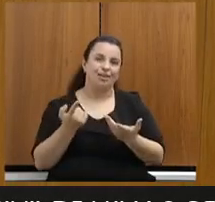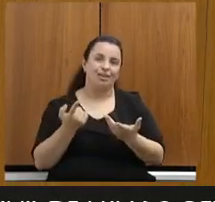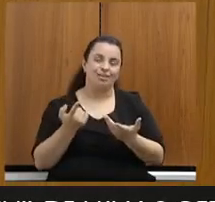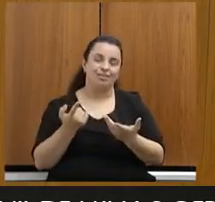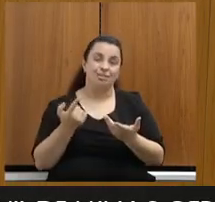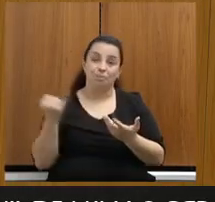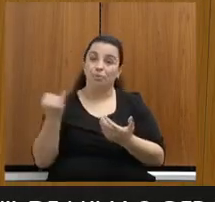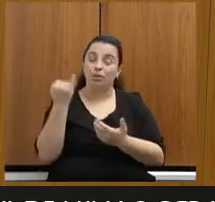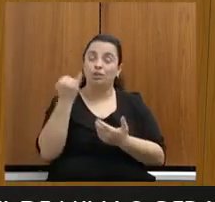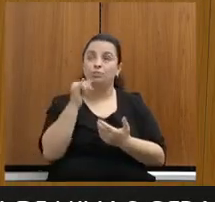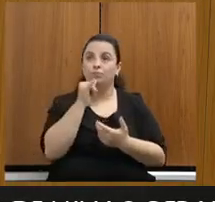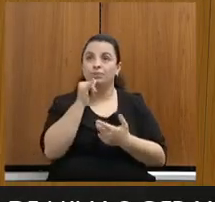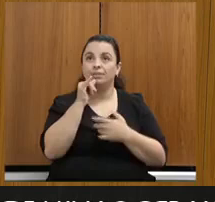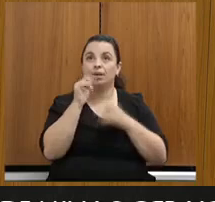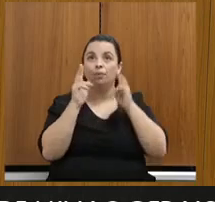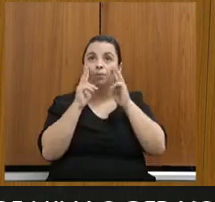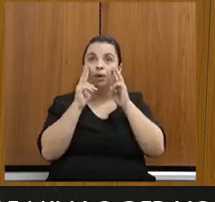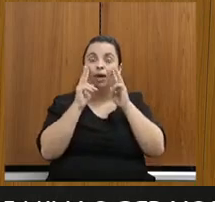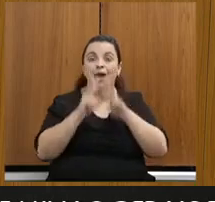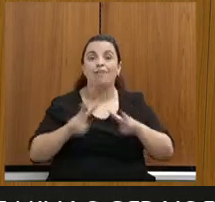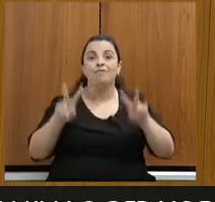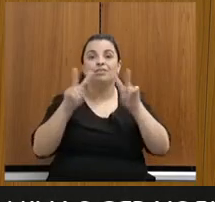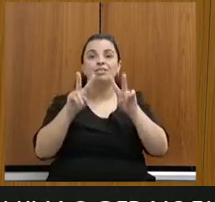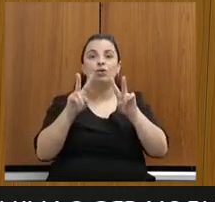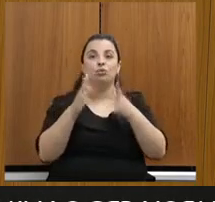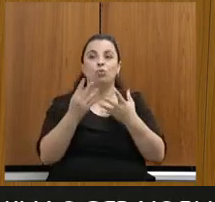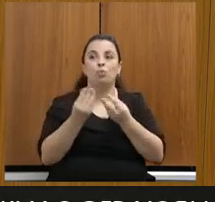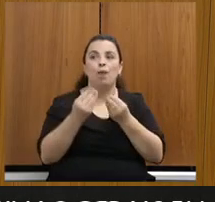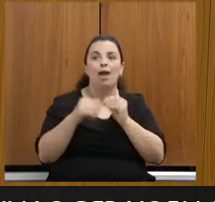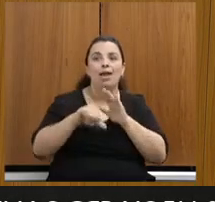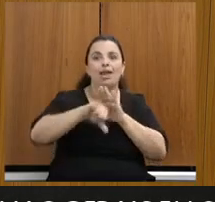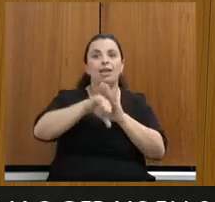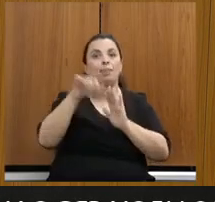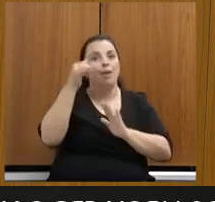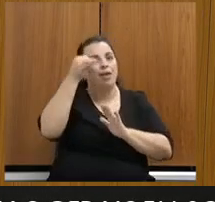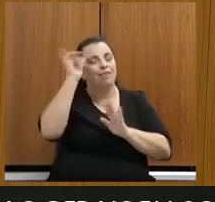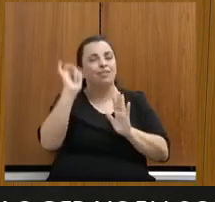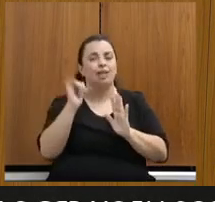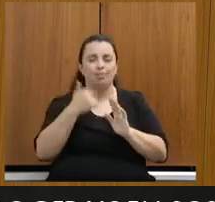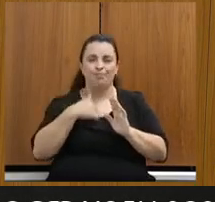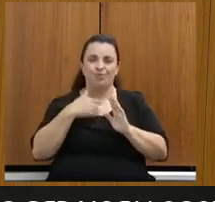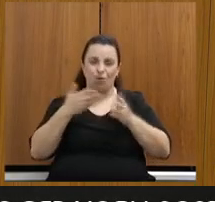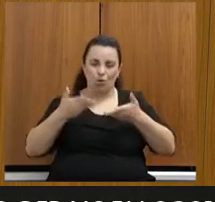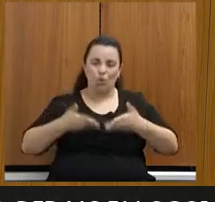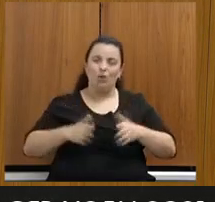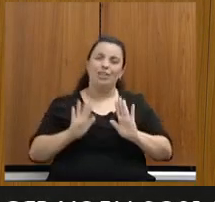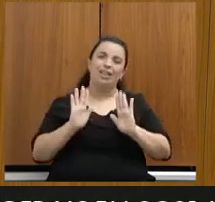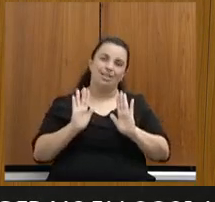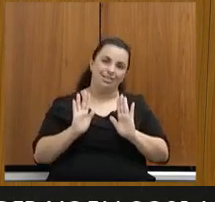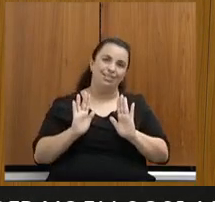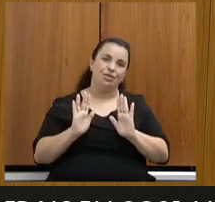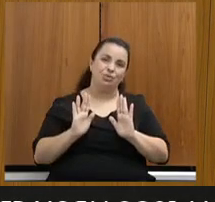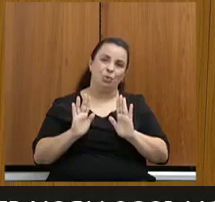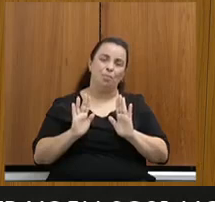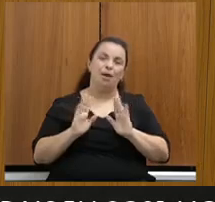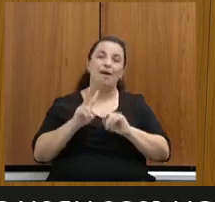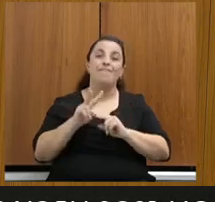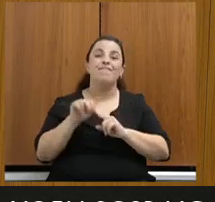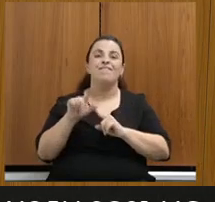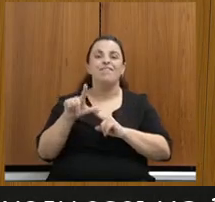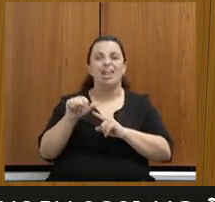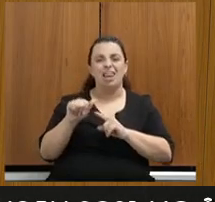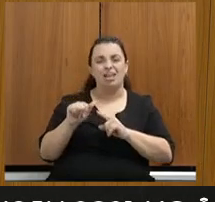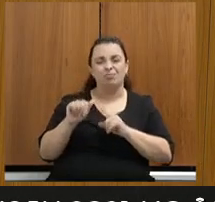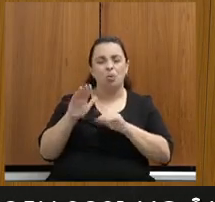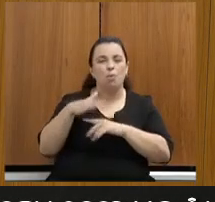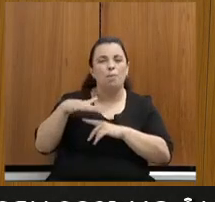visão da questão da prevenção tão fundamental na eu nasci numa vila Rodrigues também foi criado na Vila também